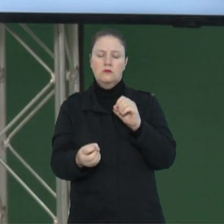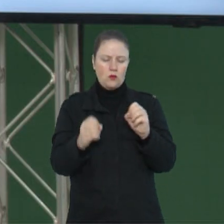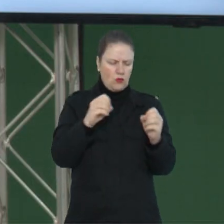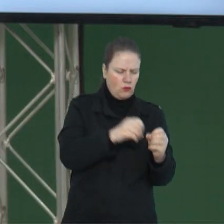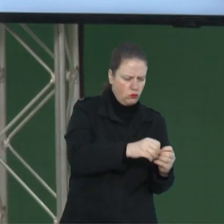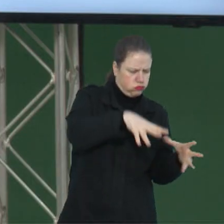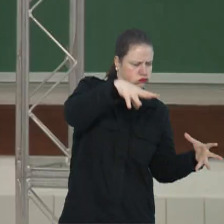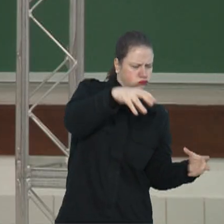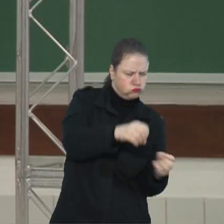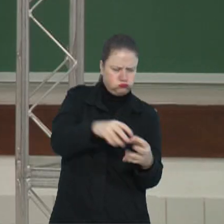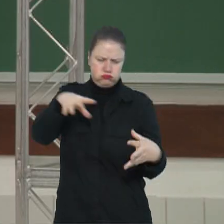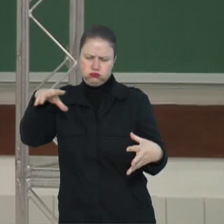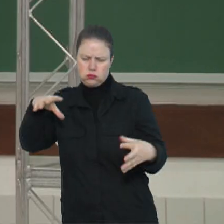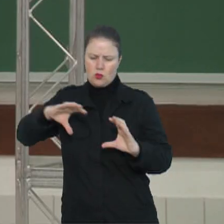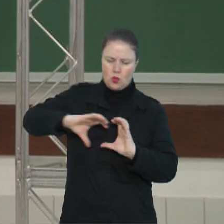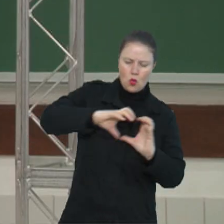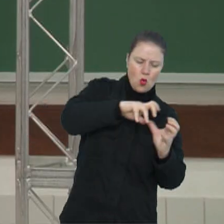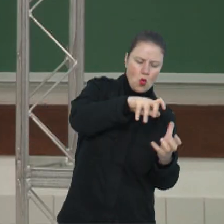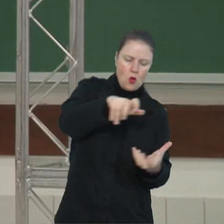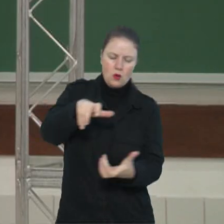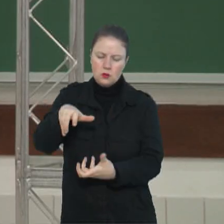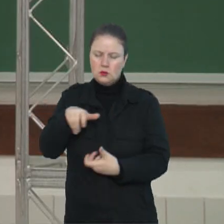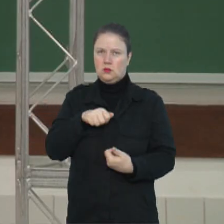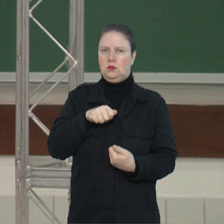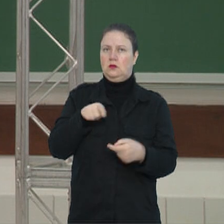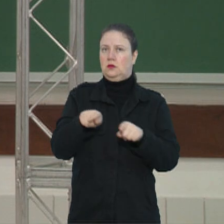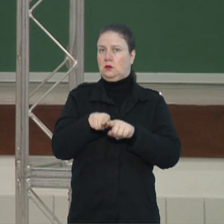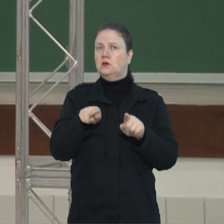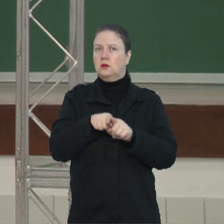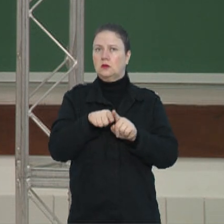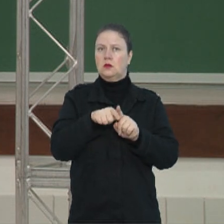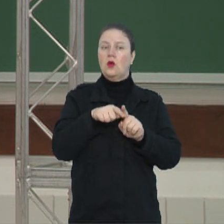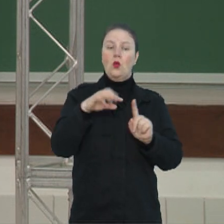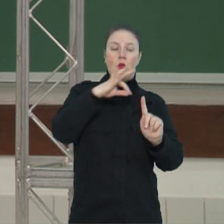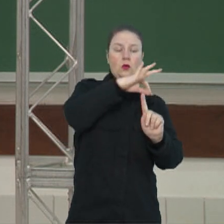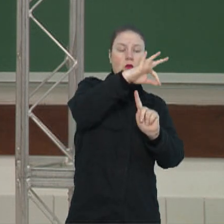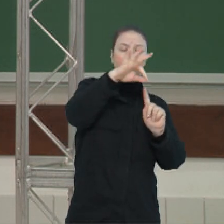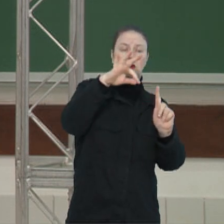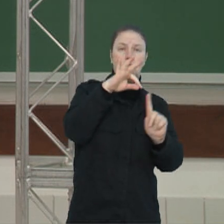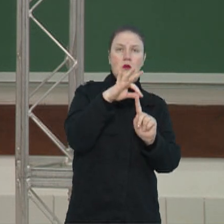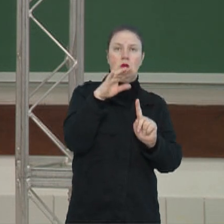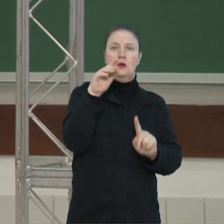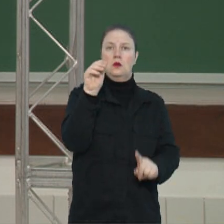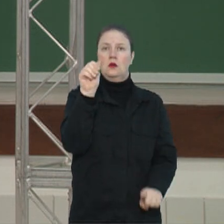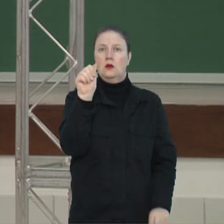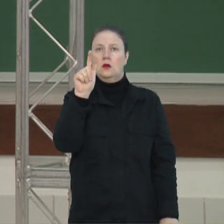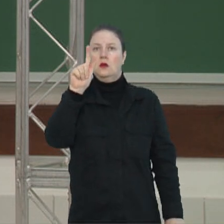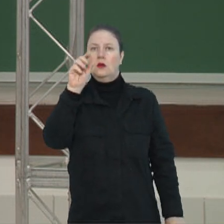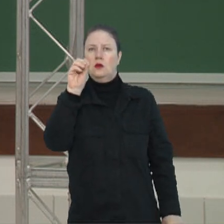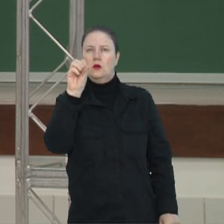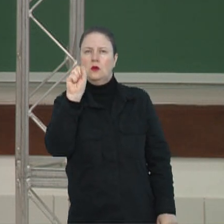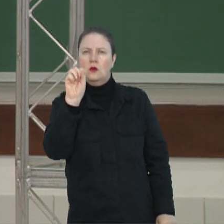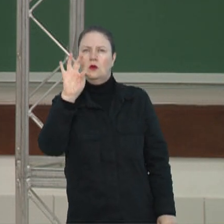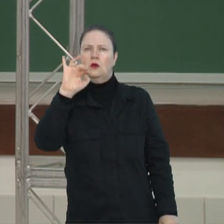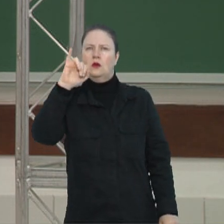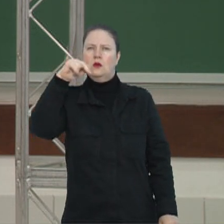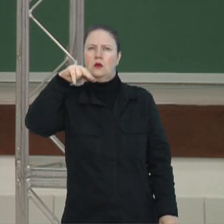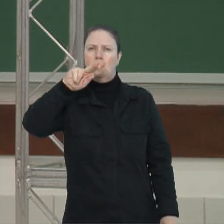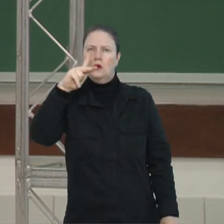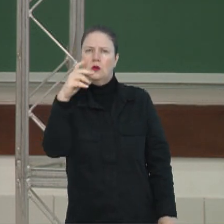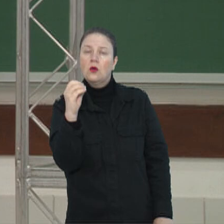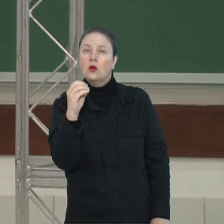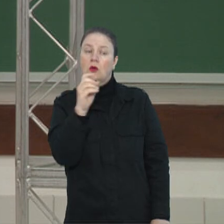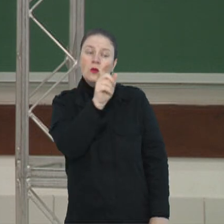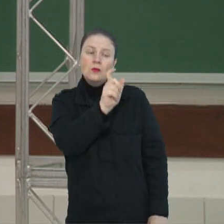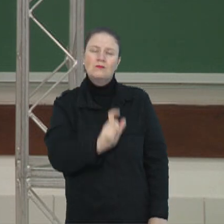como eu falei. Outro exemplo, a Trindade. Agostinho, que a gente vai estudar hoje, né? Teremos duas aulas, inclusive, destinadas ao Agostinho. Ele é um cara que